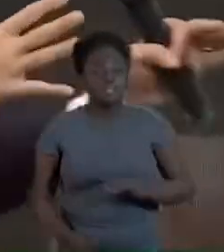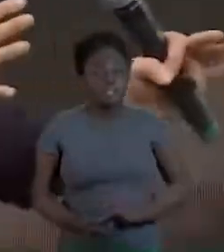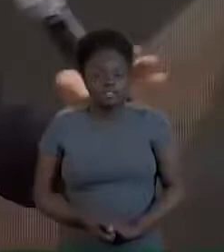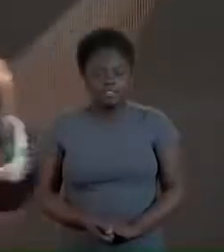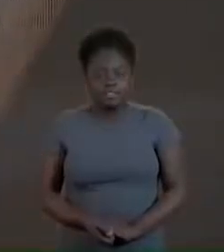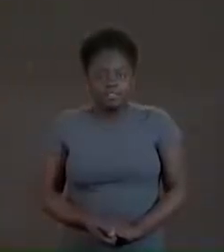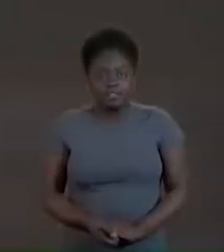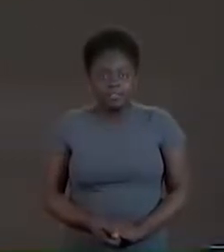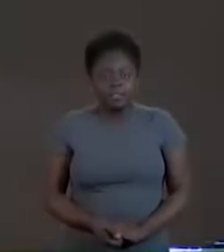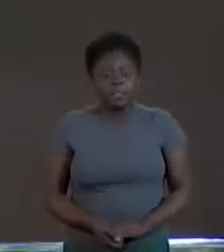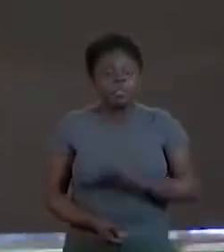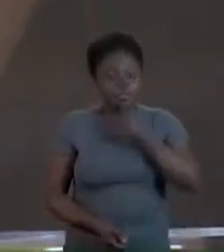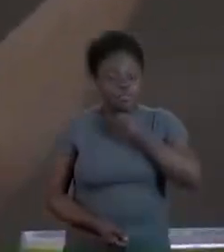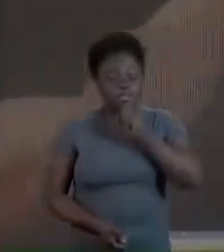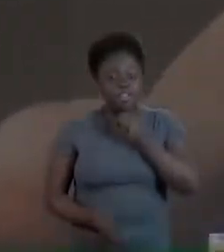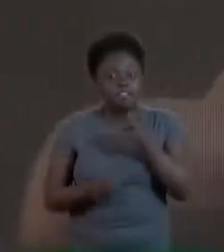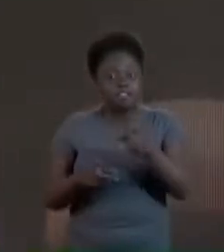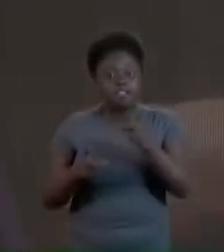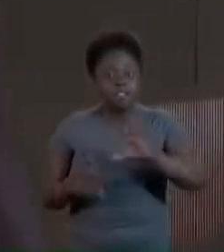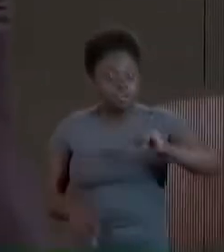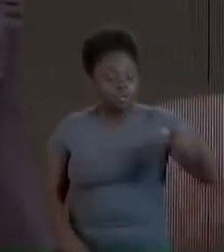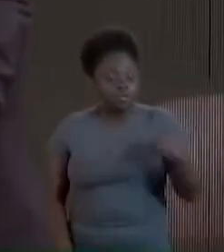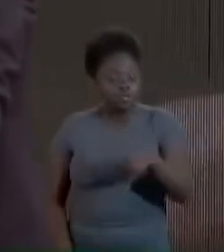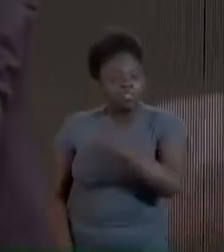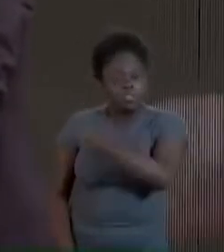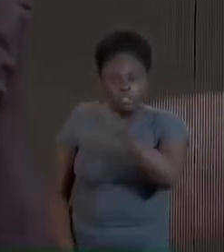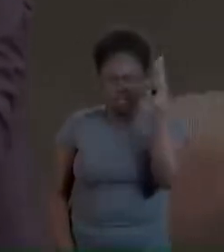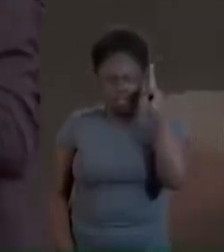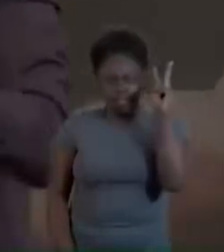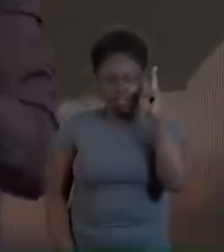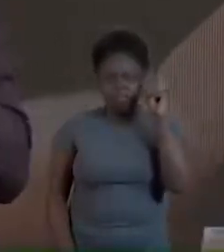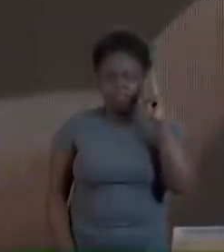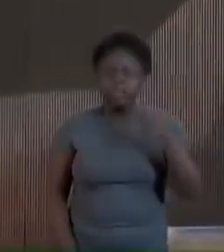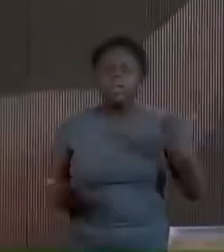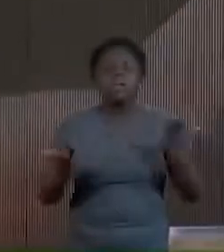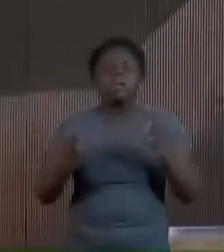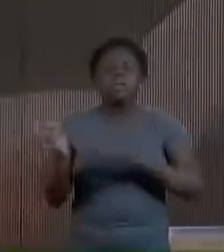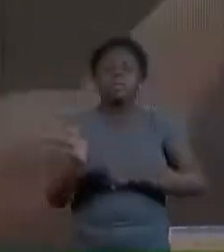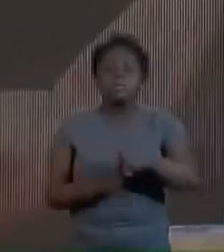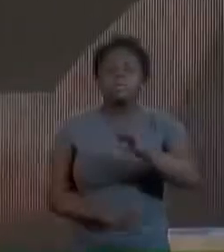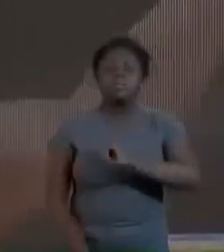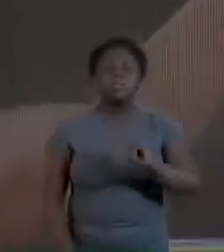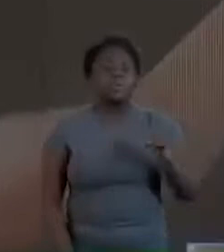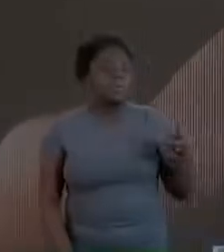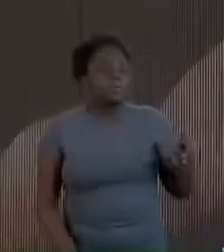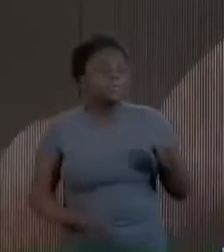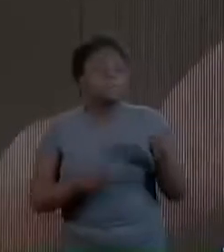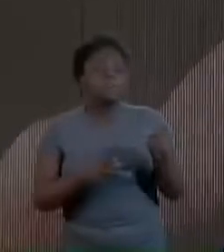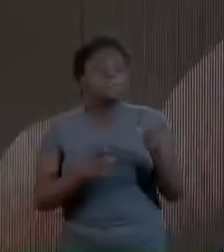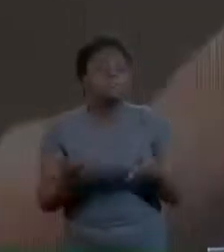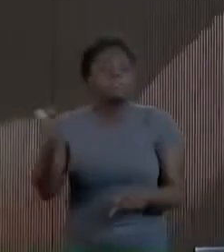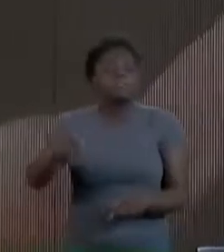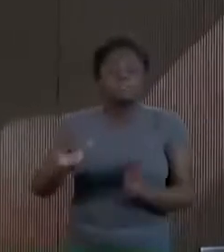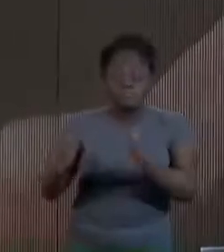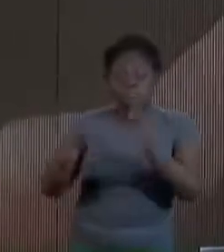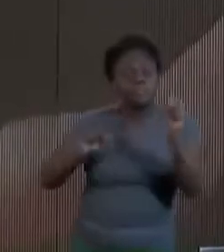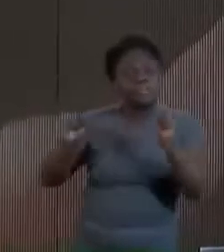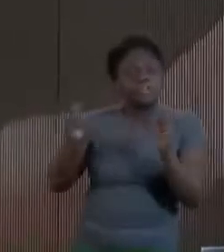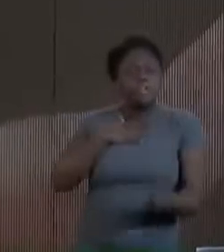eram complicados. Os mais velhos venderam José, quem lembra? Agora eu te pergunto, se uns irmãos vendem o outro, o que eles não vão fazer comigo?